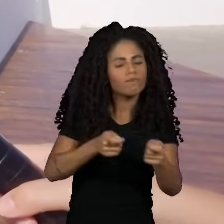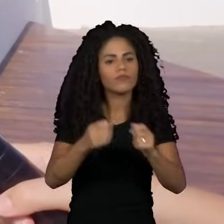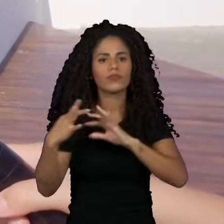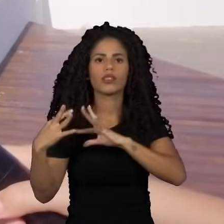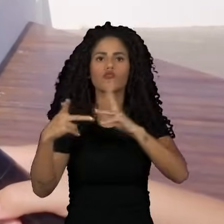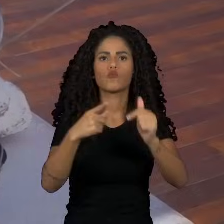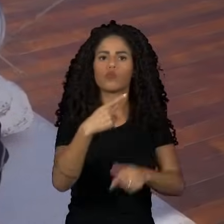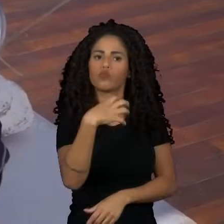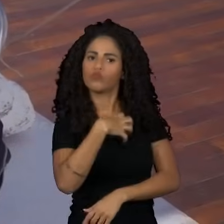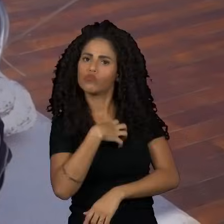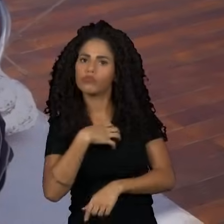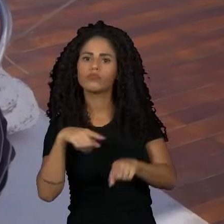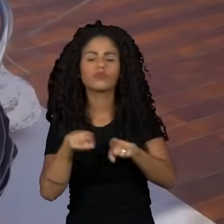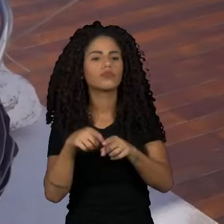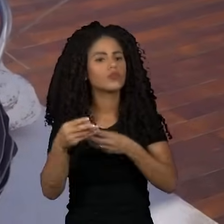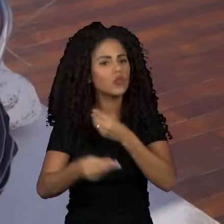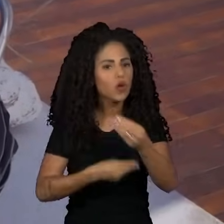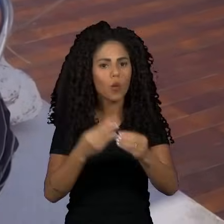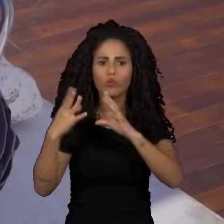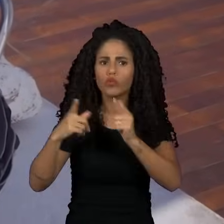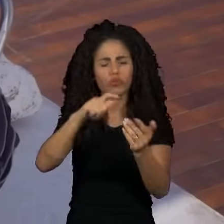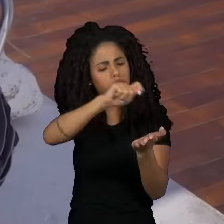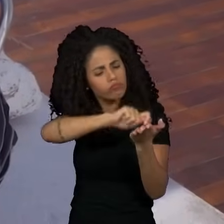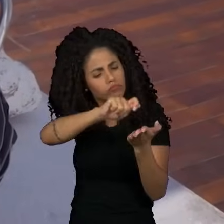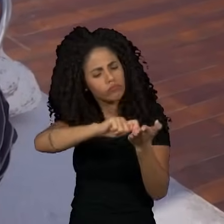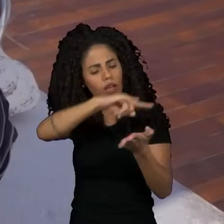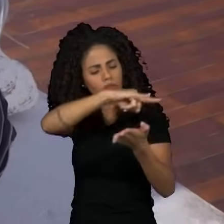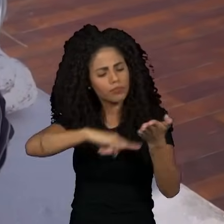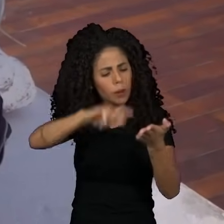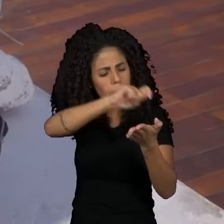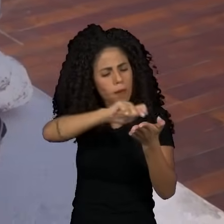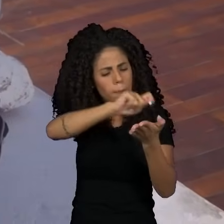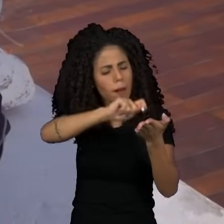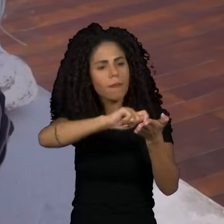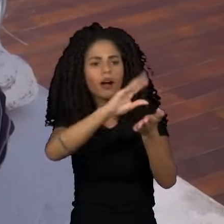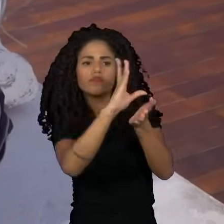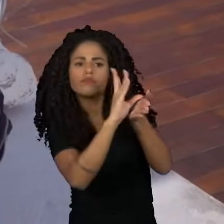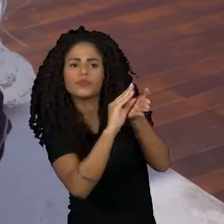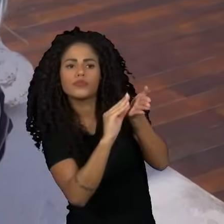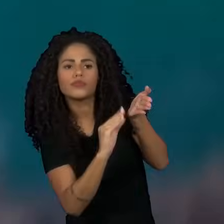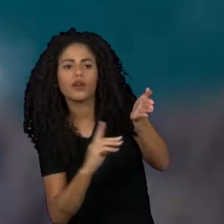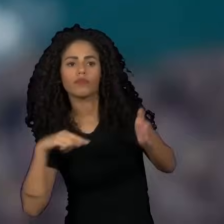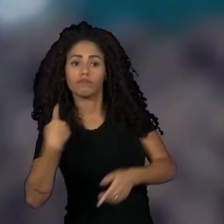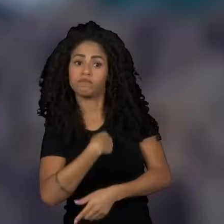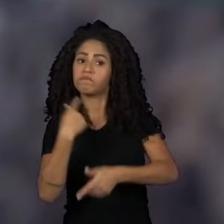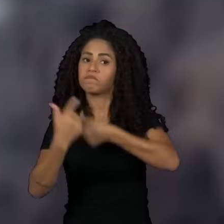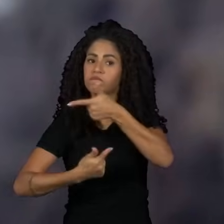dessa forma, e aí a gente vai anotando tudo em planilhas, né, personalizadas através do nosso trabalho.